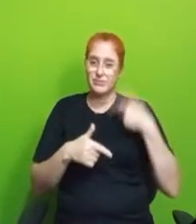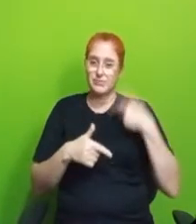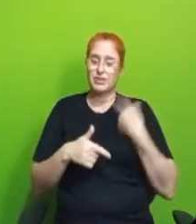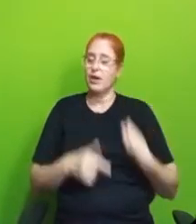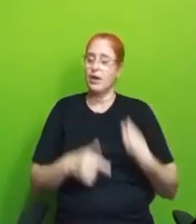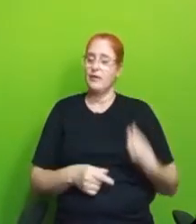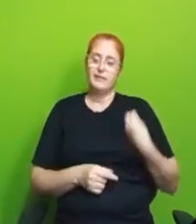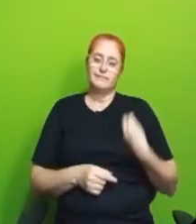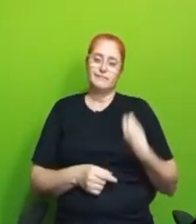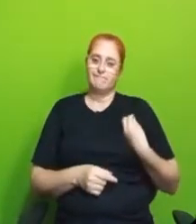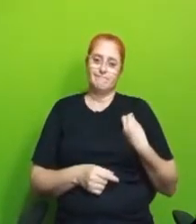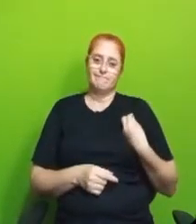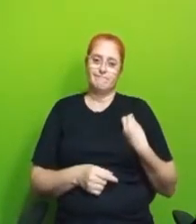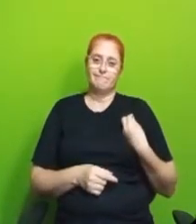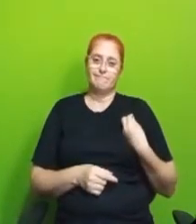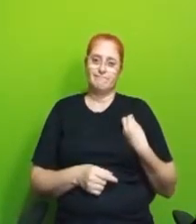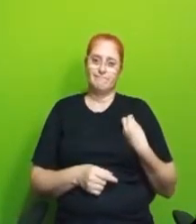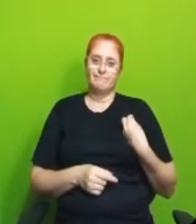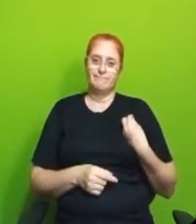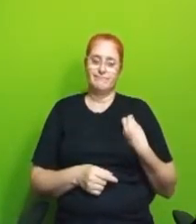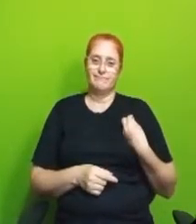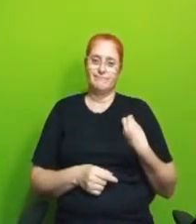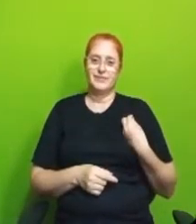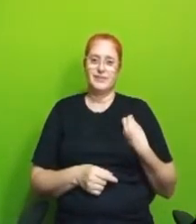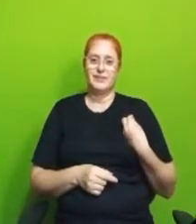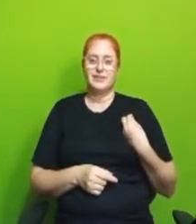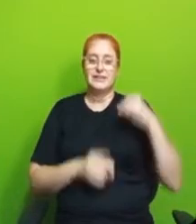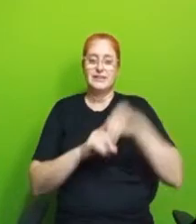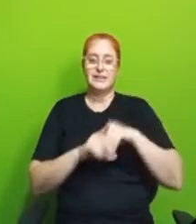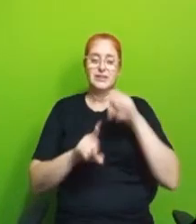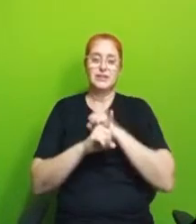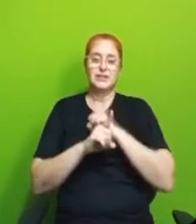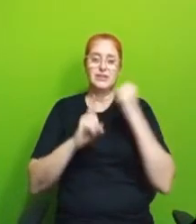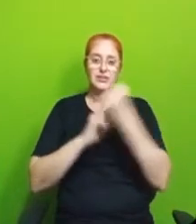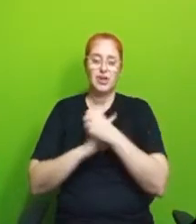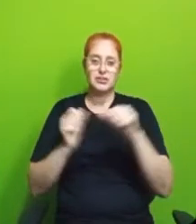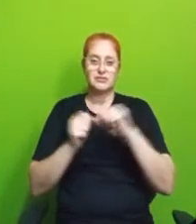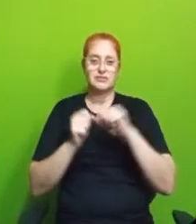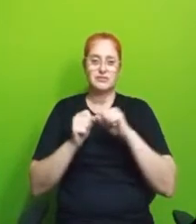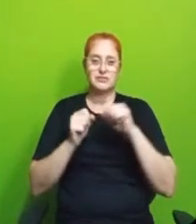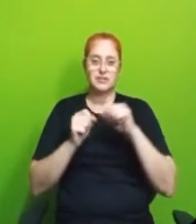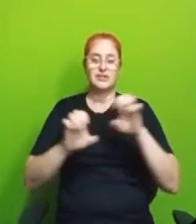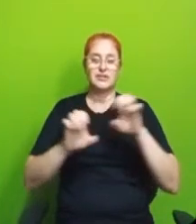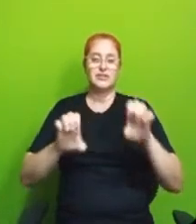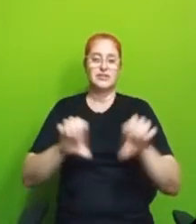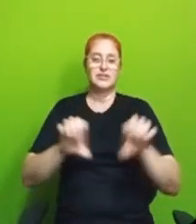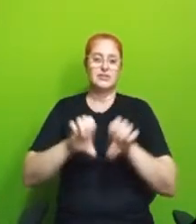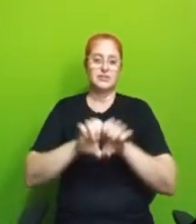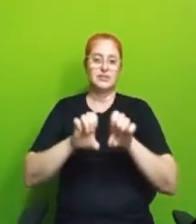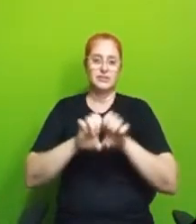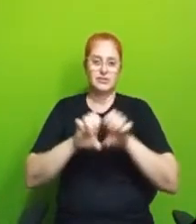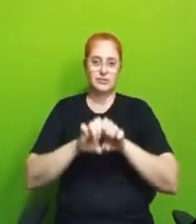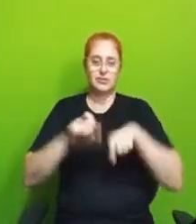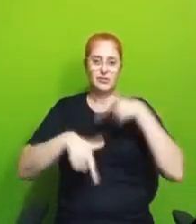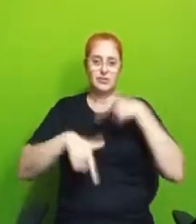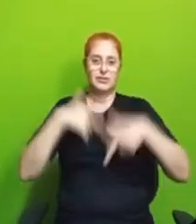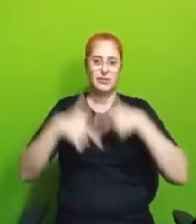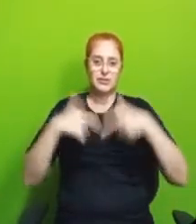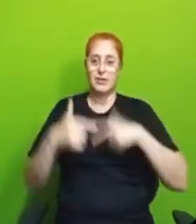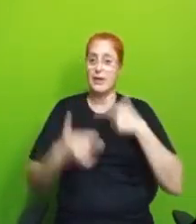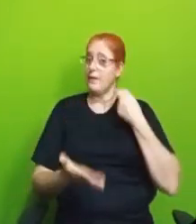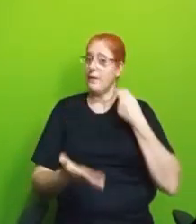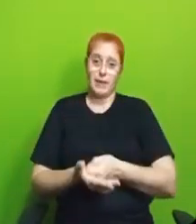e sustentar políticas sociais que estão se fazendo e se estruturando com base no tempo e no trabalho não remunerado, sobretudo das mulheres